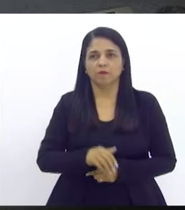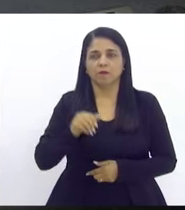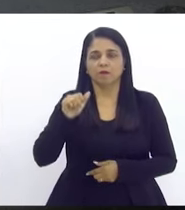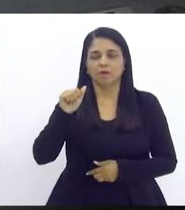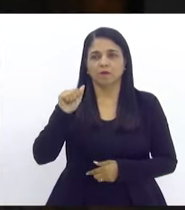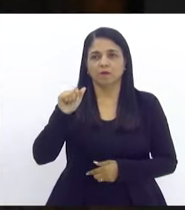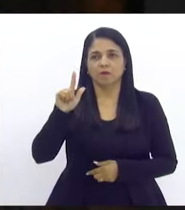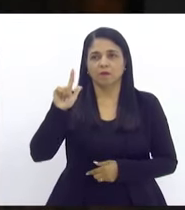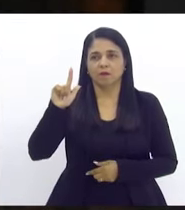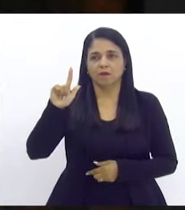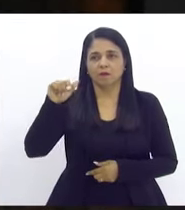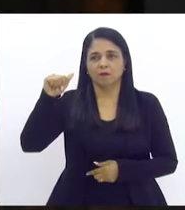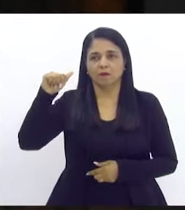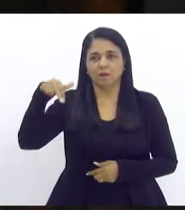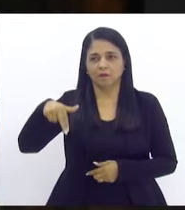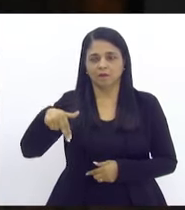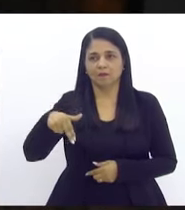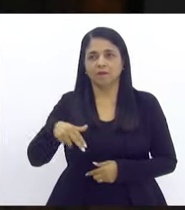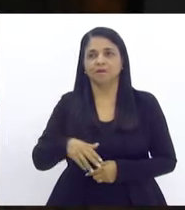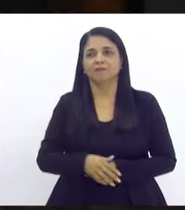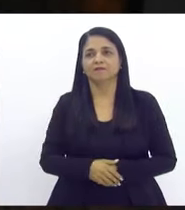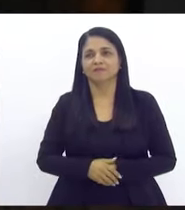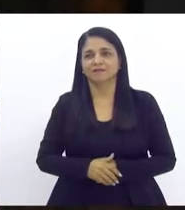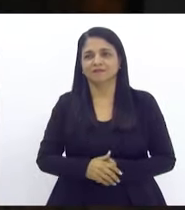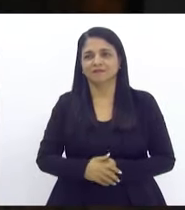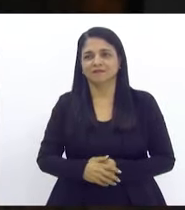Alan, que eu fico chamando de atentado, Alan.